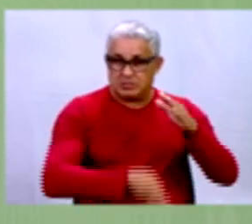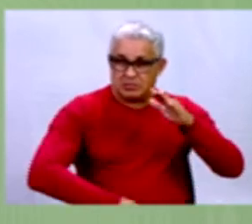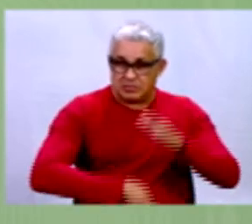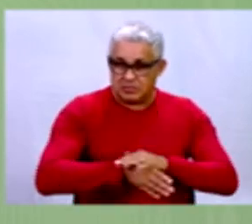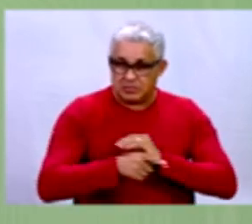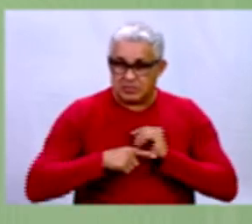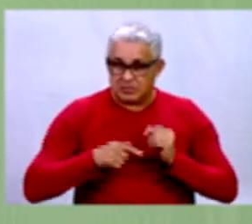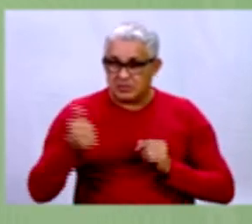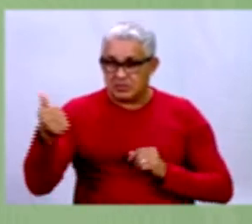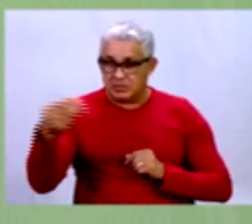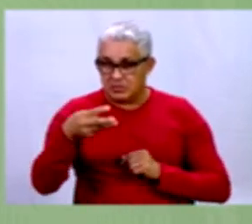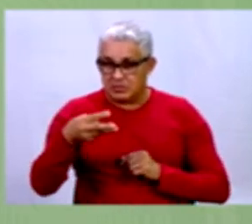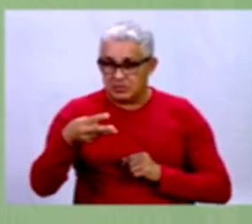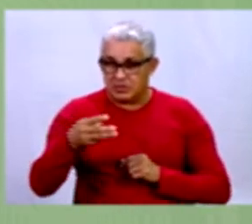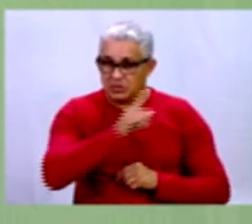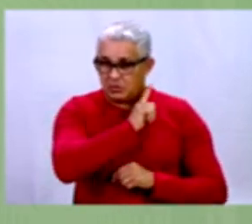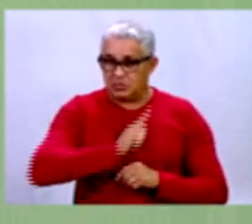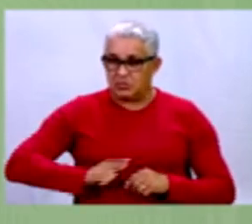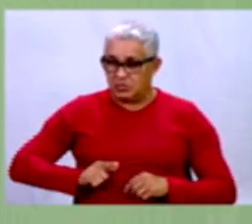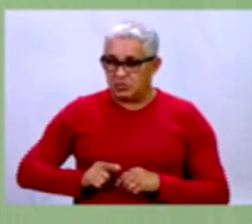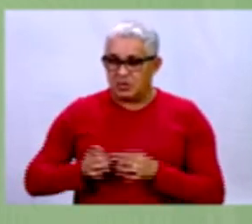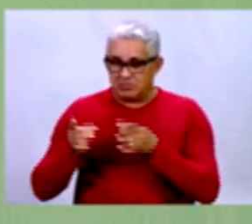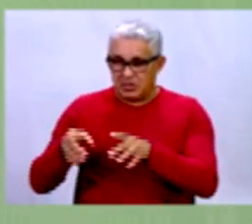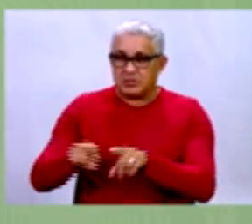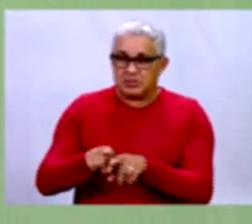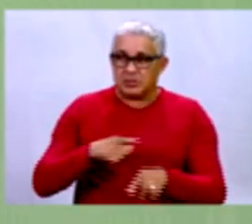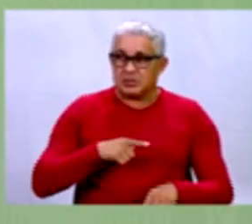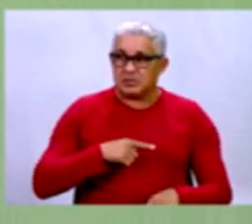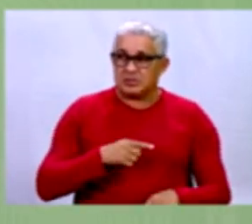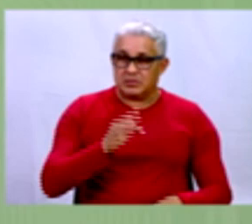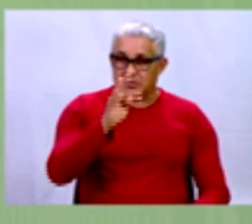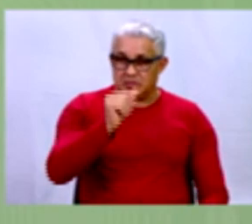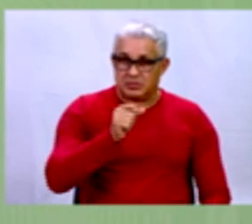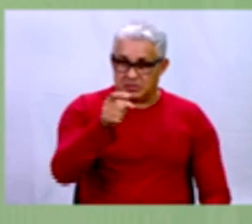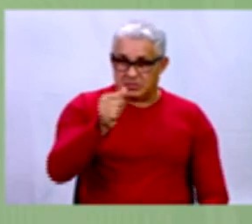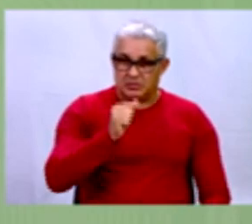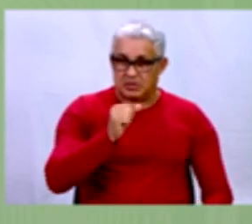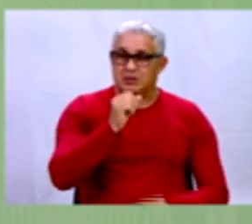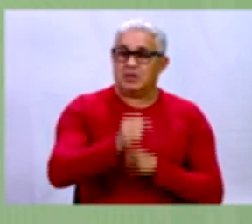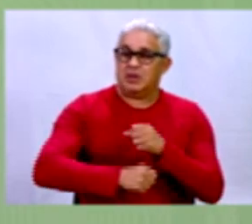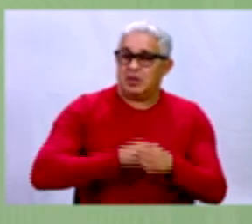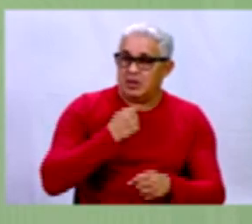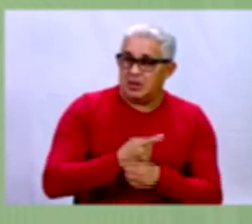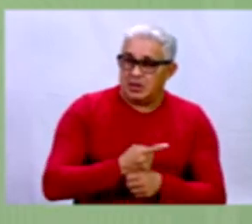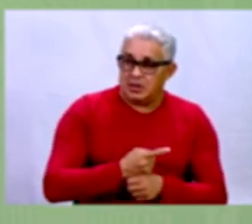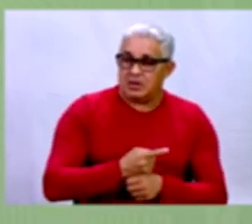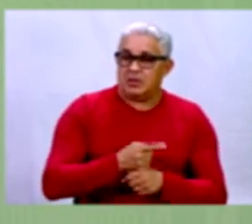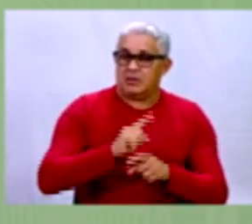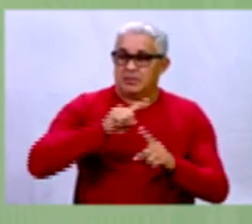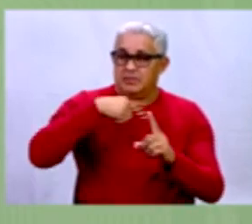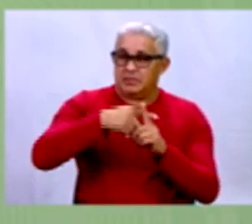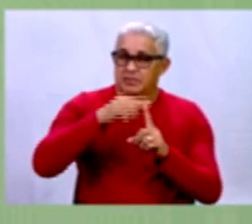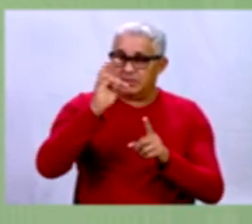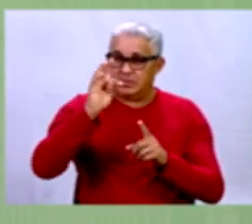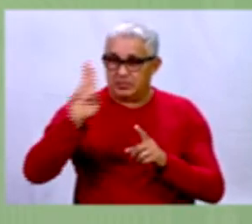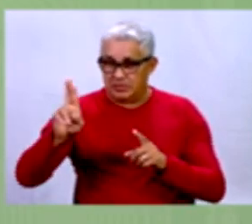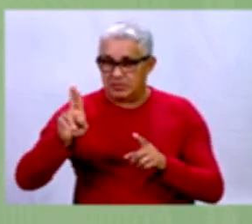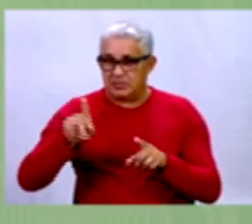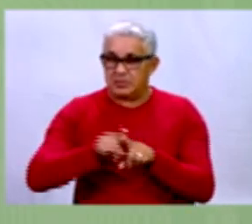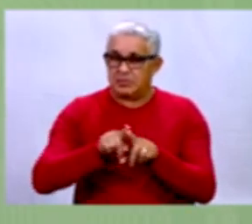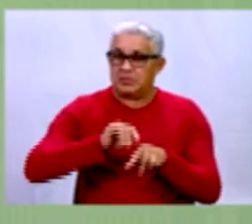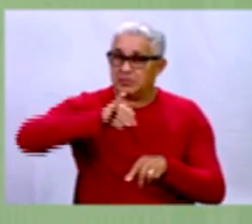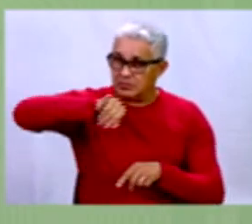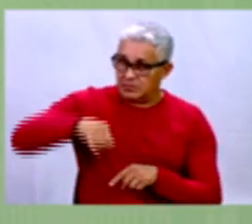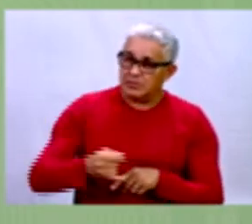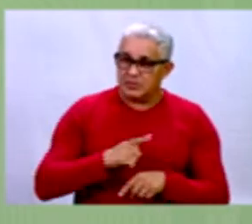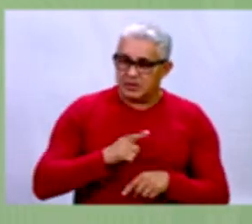subsídio do governo, né? Aqui eu tenho aqui a taxa anual, né, mais TR, e os juros efetivos. Lembra que ele sempre